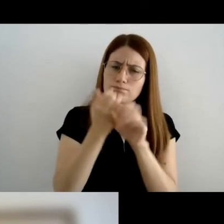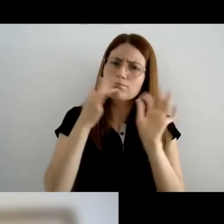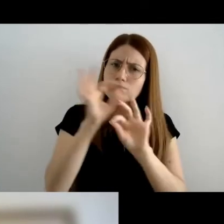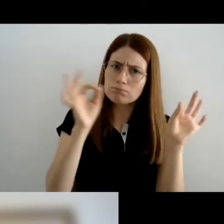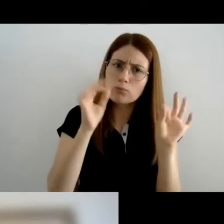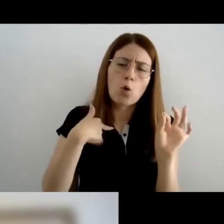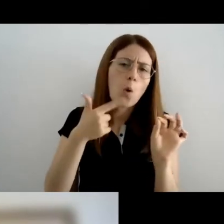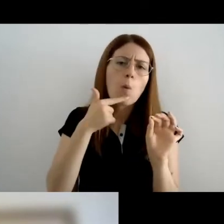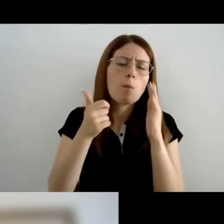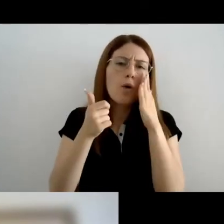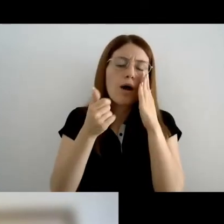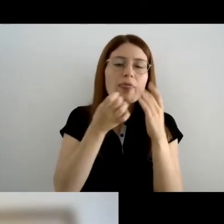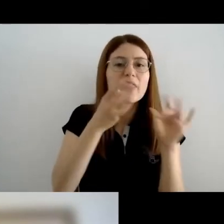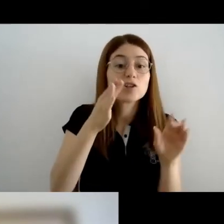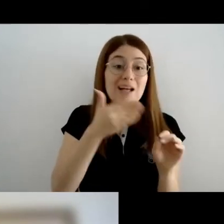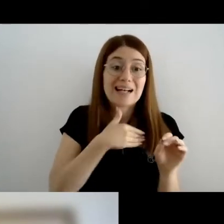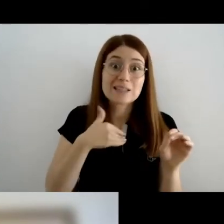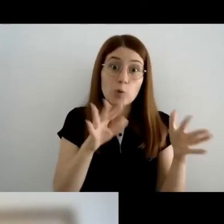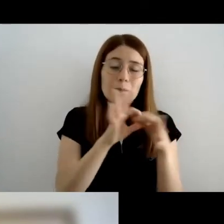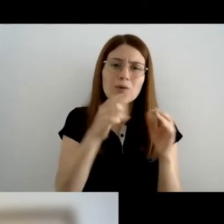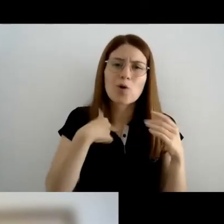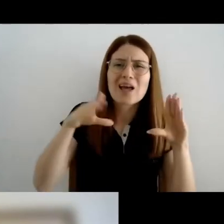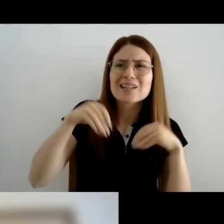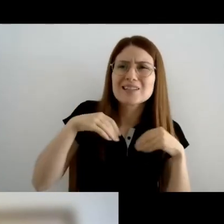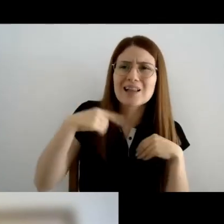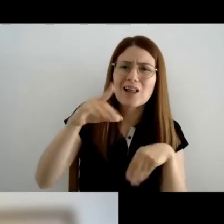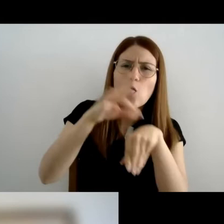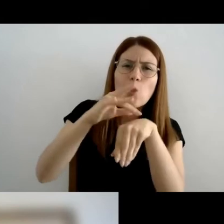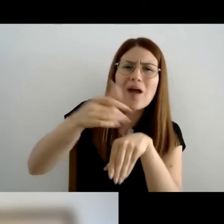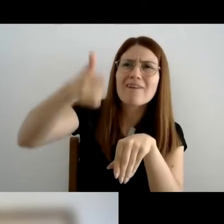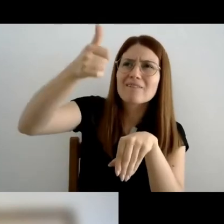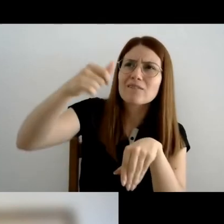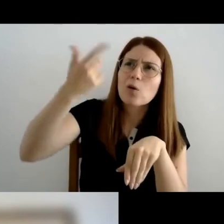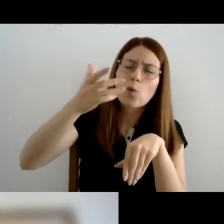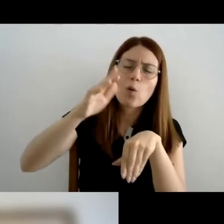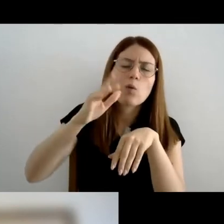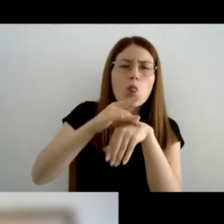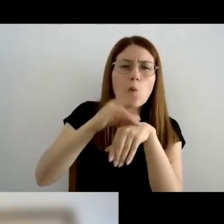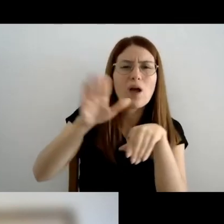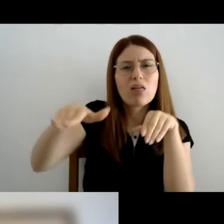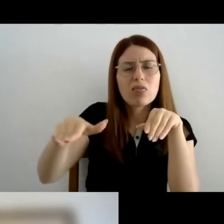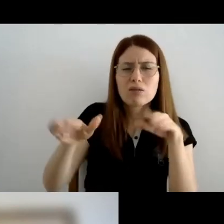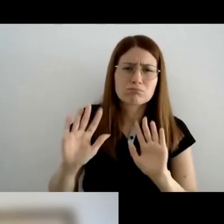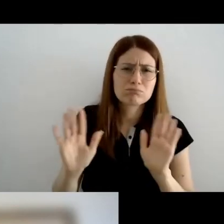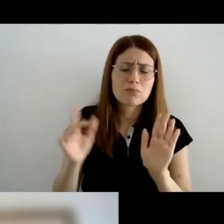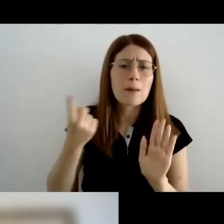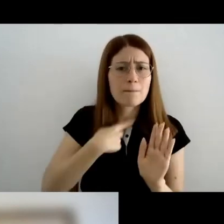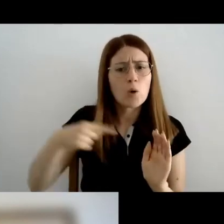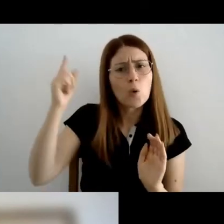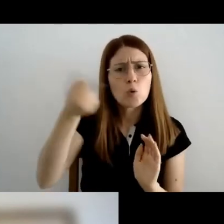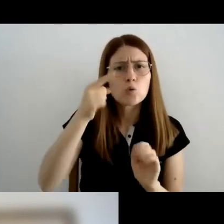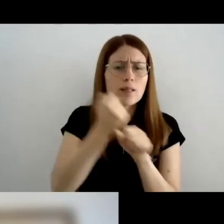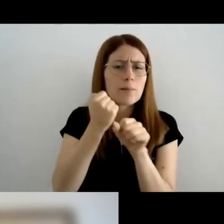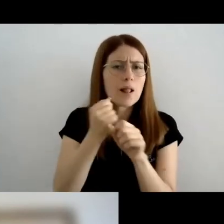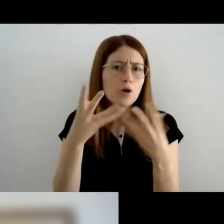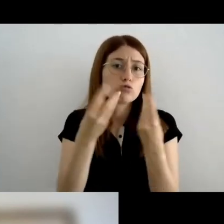podemos permitir, no caso da saúde, aceitar que existam doentes de primeira e doentes de segunda e para isso temos todos de trabalhar a uma só